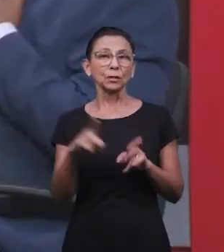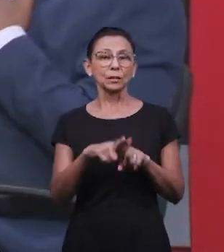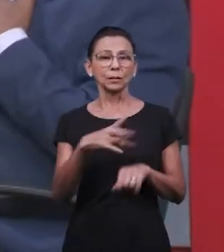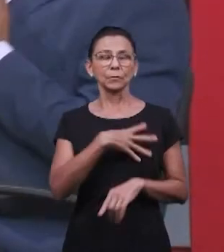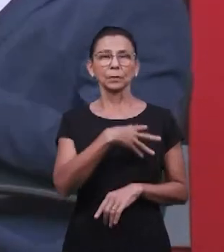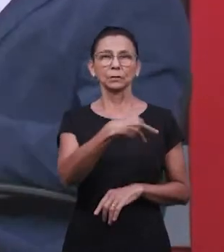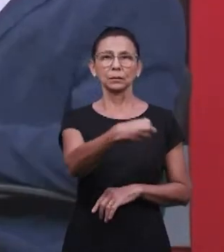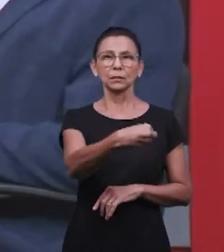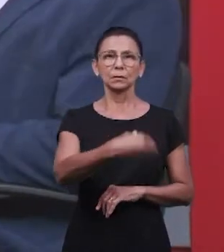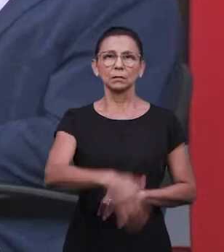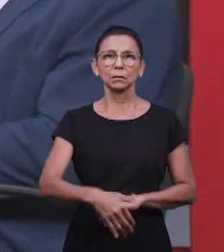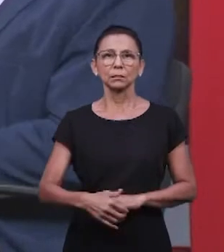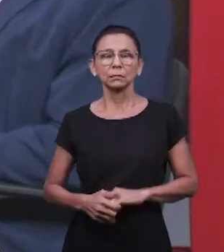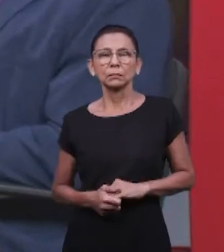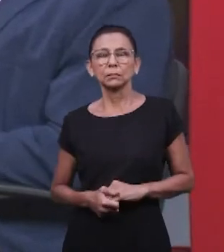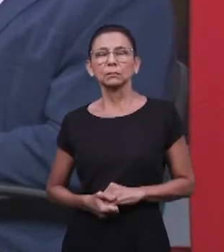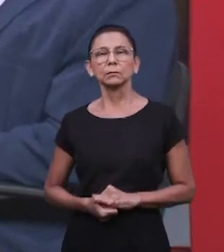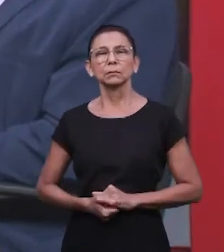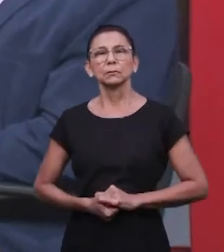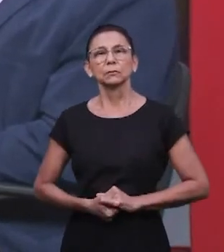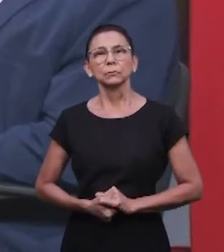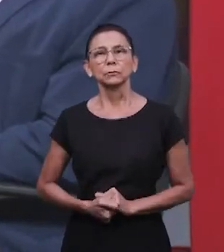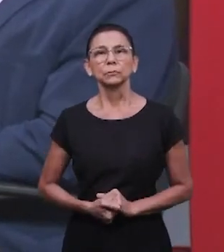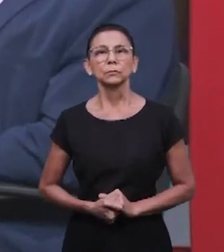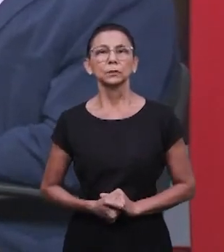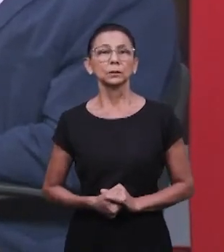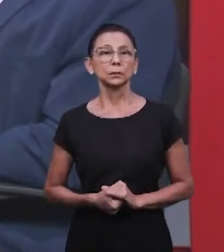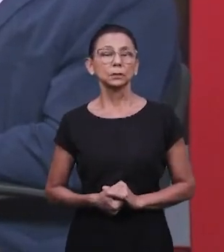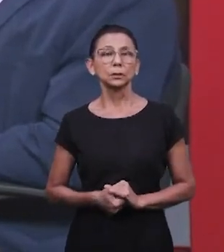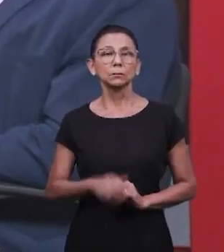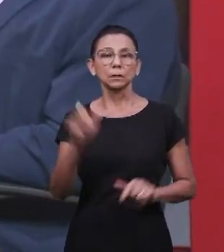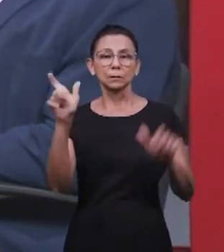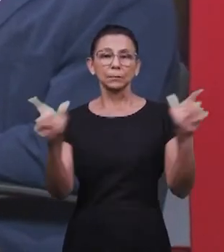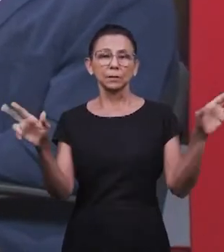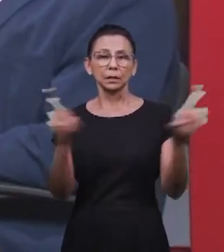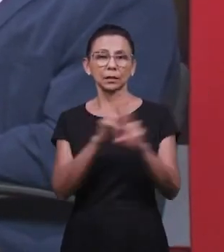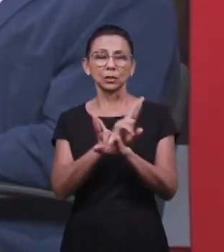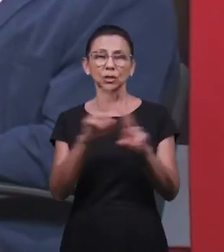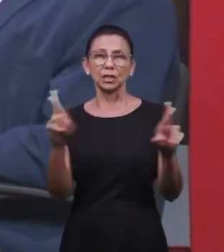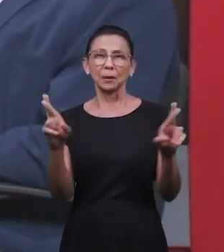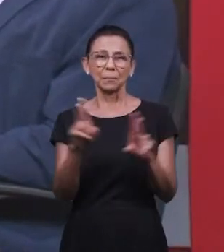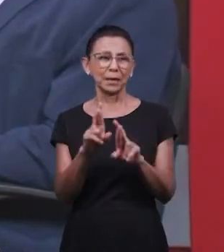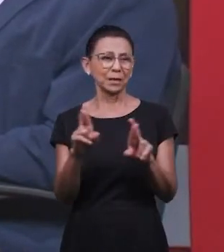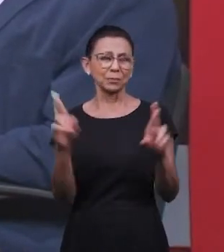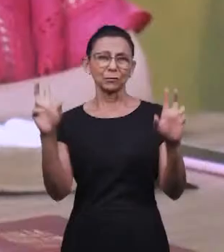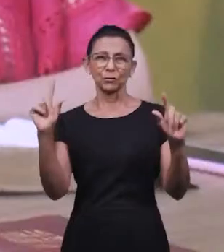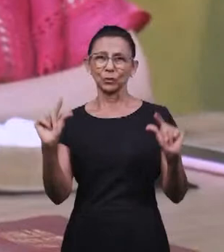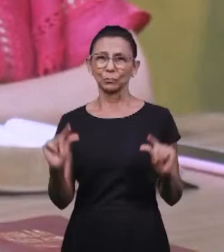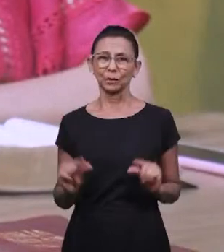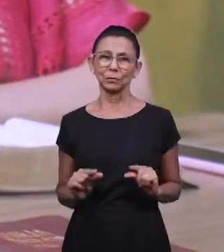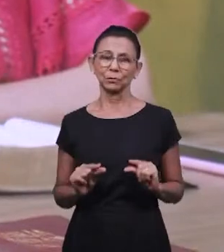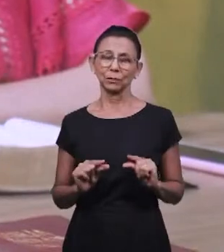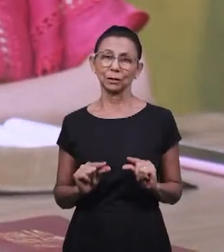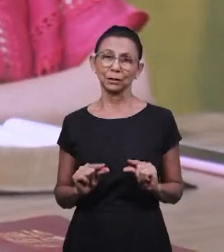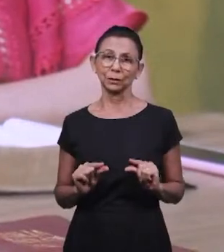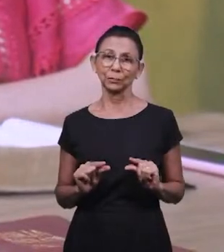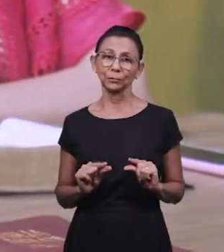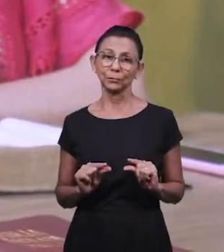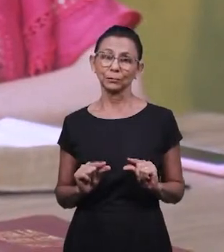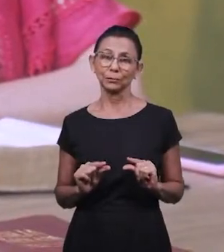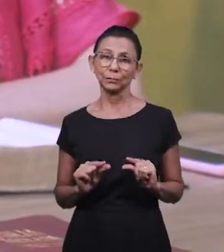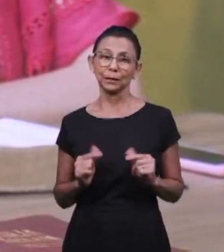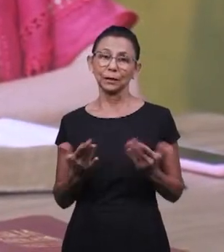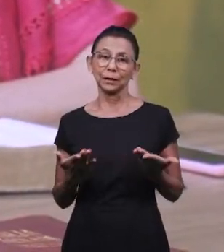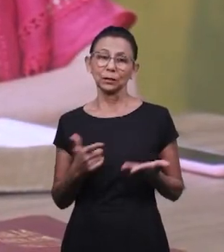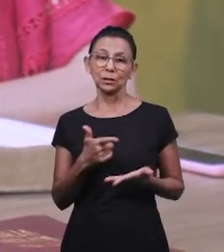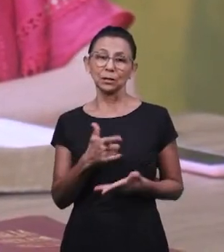tempos a conexão entre as pessoas tem diminuído. O impacto disso na criação dos nossos filhos é muito cruel.